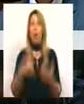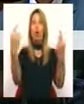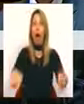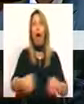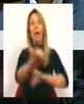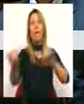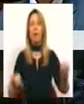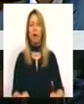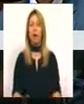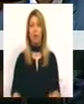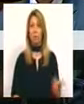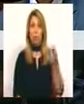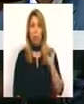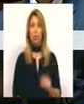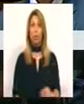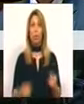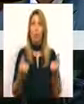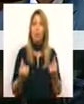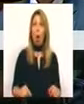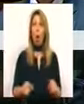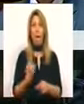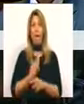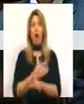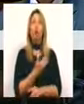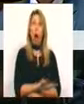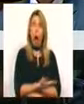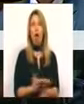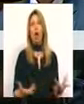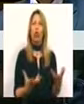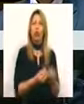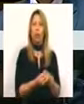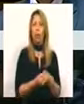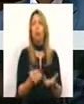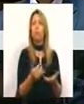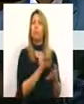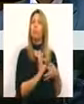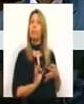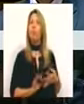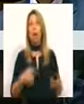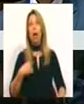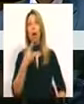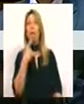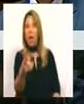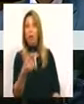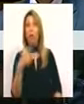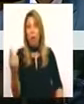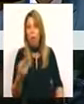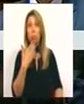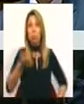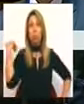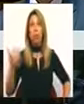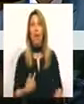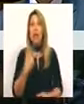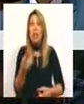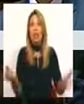é. É só apenas juntar várias que existiam e continuam a não dizer nada, porque quem está no terreno não sabe como é que vai preparar a época